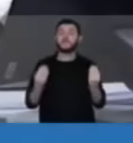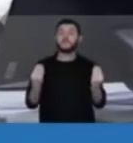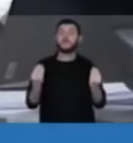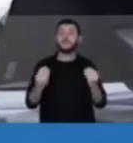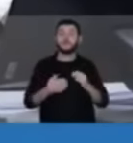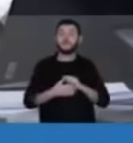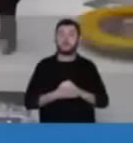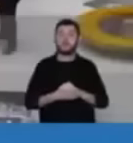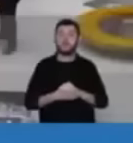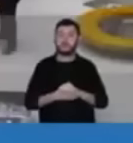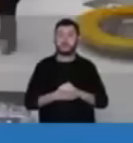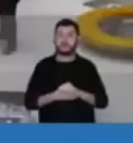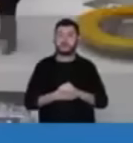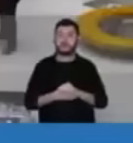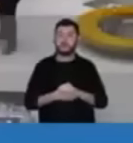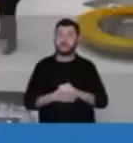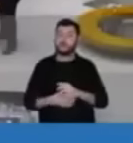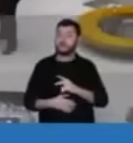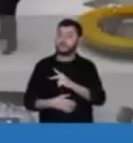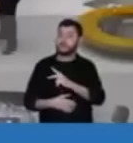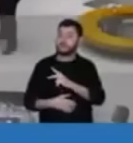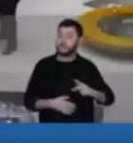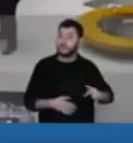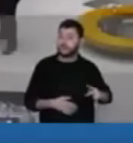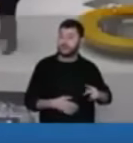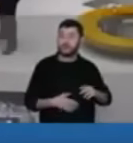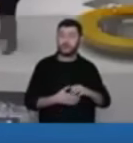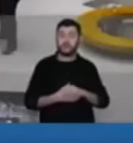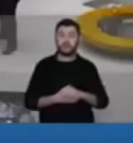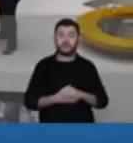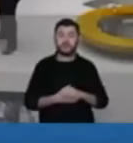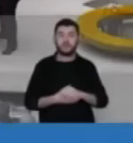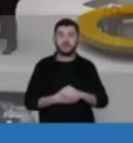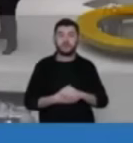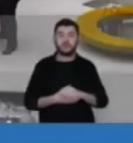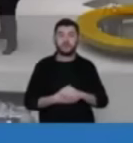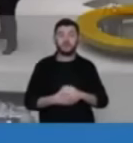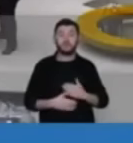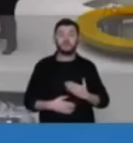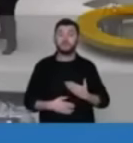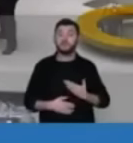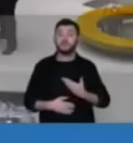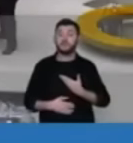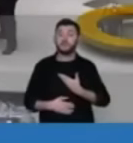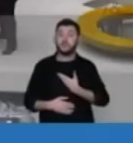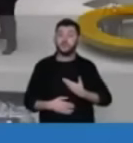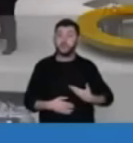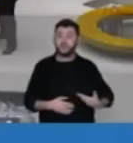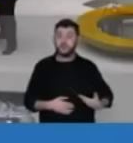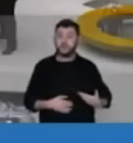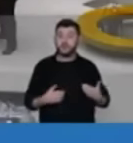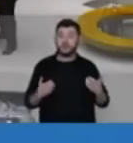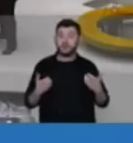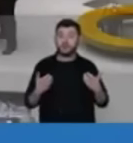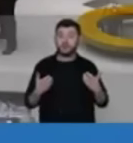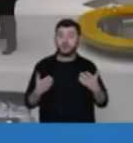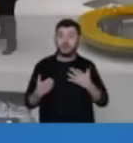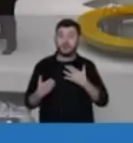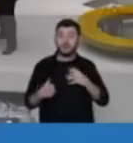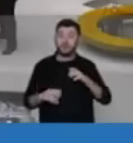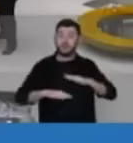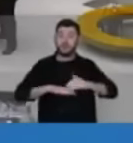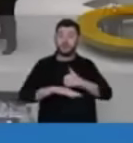em primeiro lugar e qualquer governo gostaria de ter alguém da qualidade de vossa excelência como Ministro eu sou um que